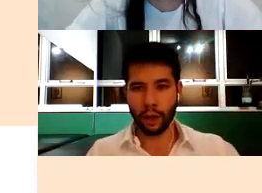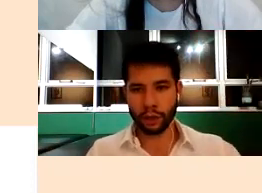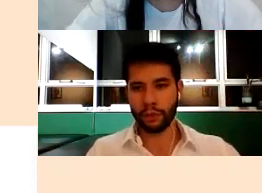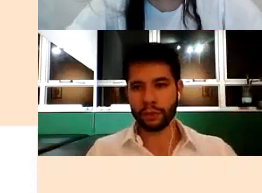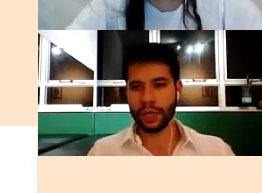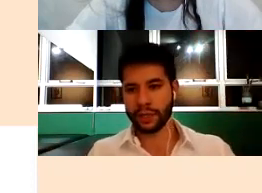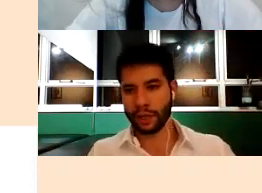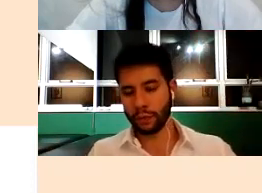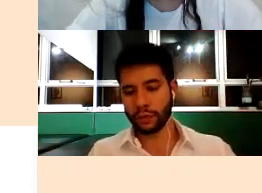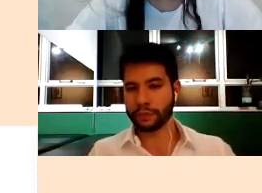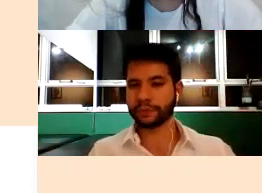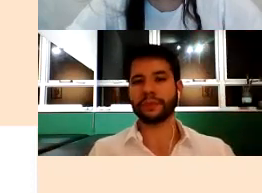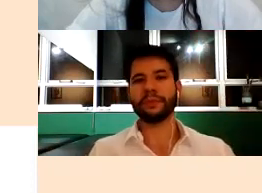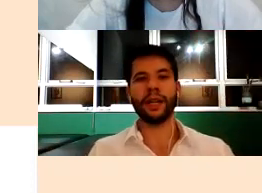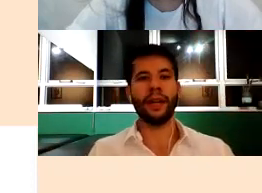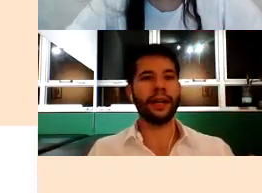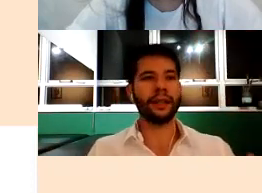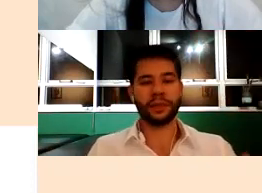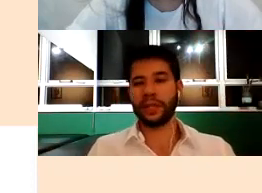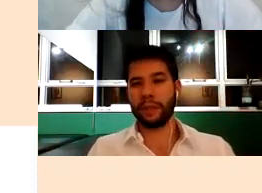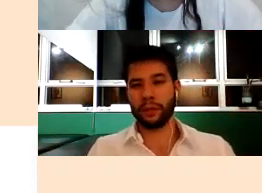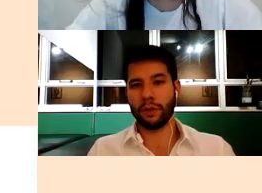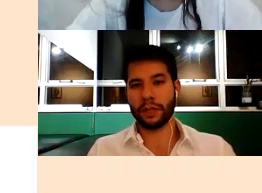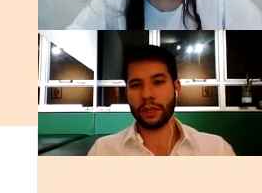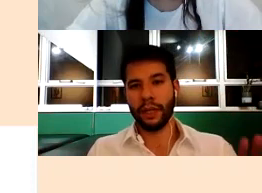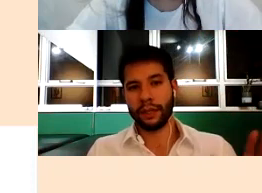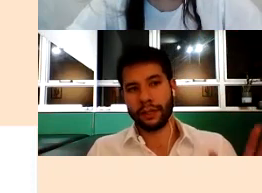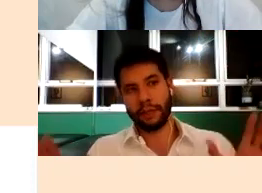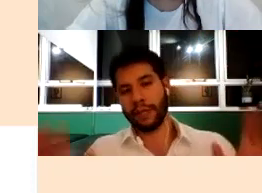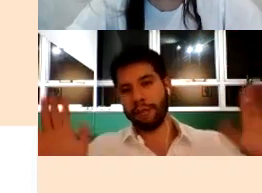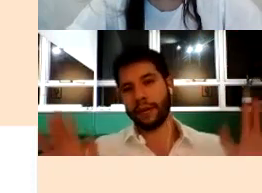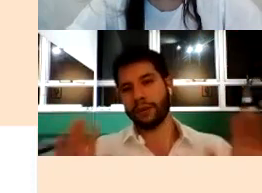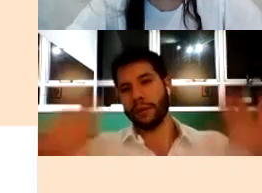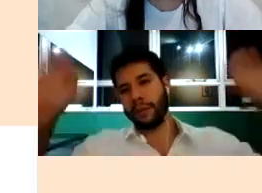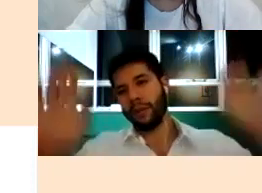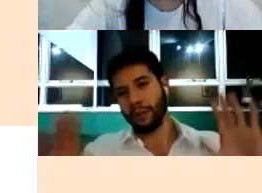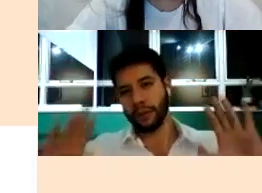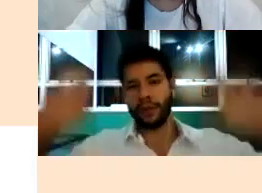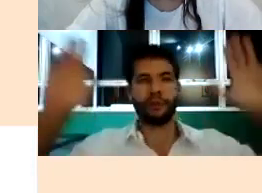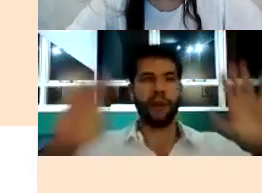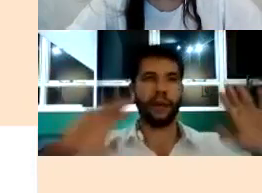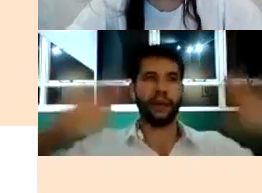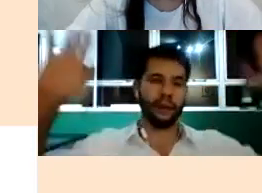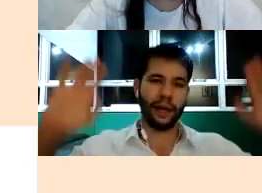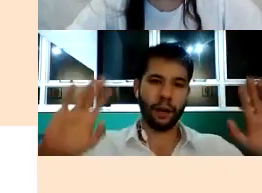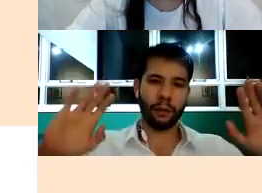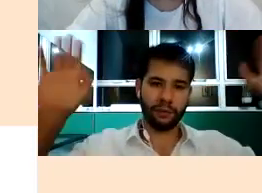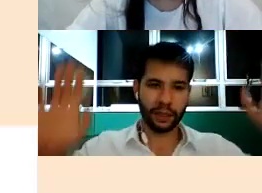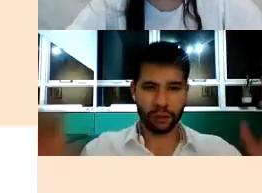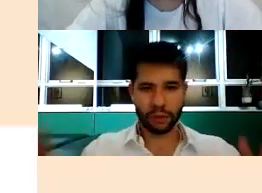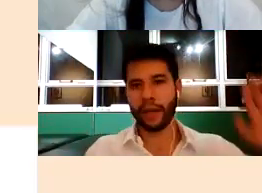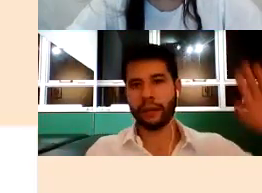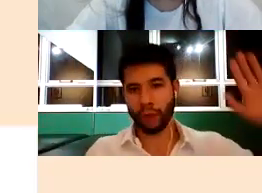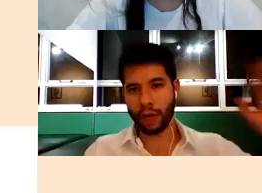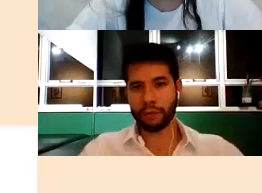E nós, como profissionais de saúde, temos que ser pessoas que estamos aqui embaixo sempre empurrando, né? Vai, calma, vai dar